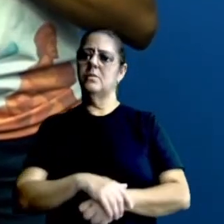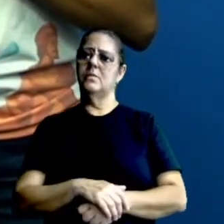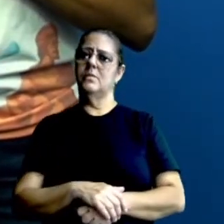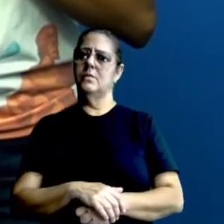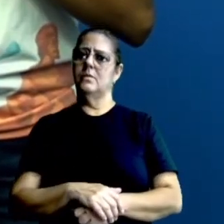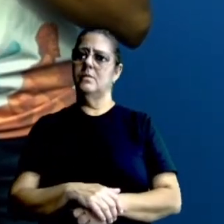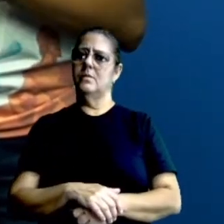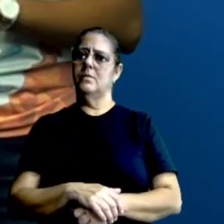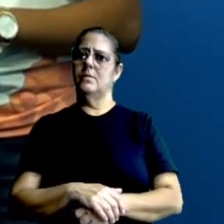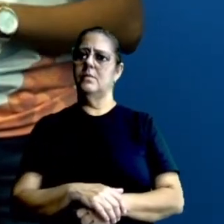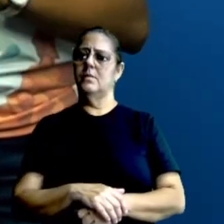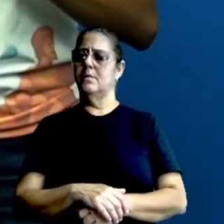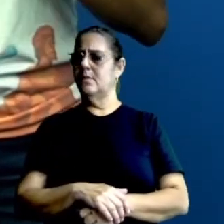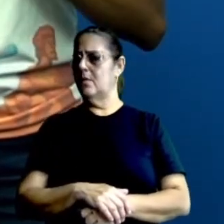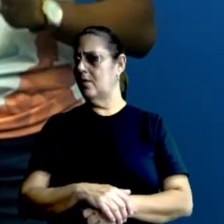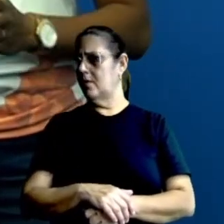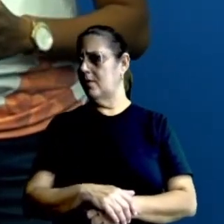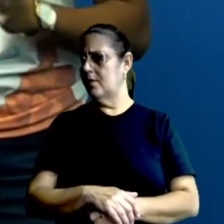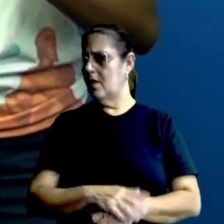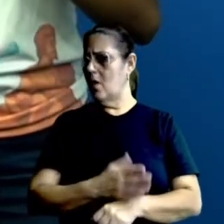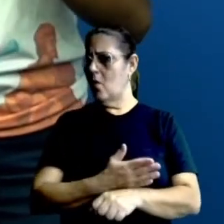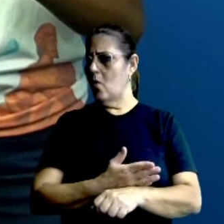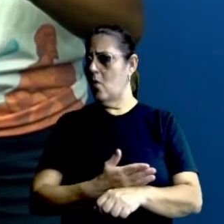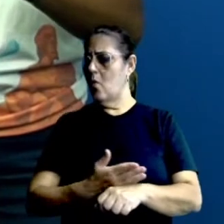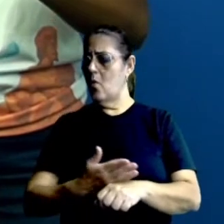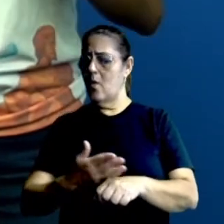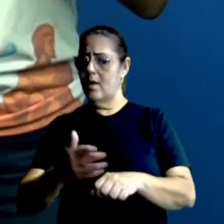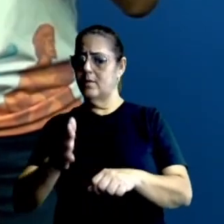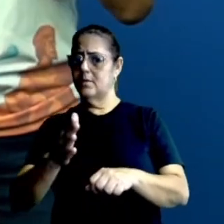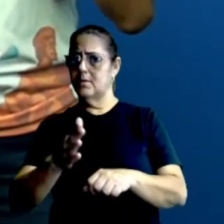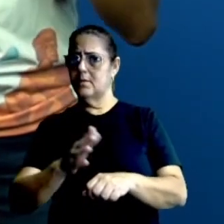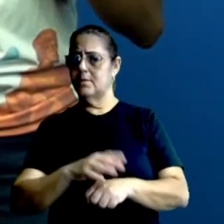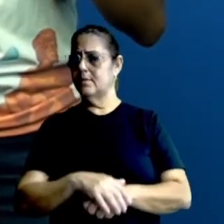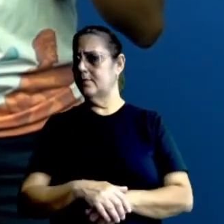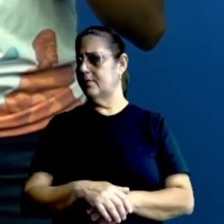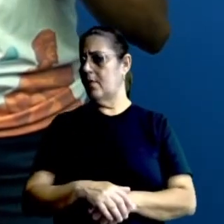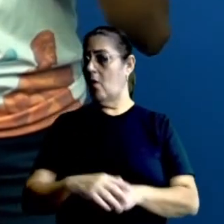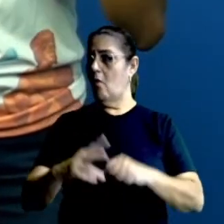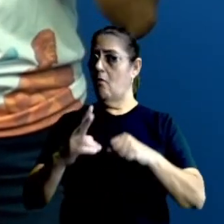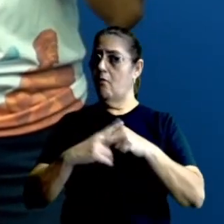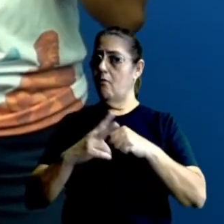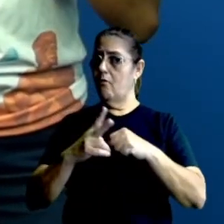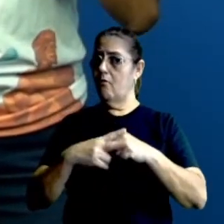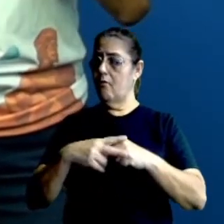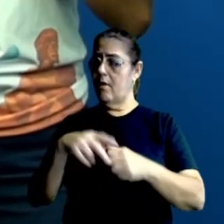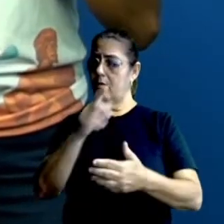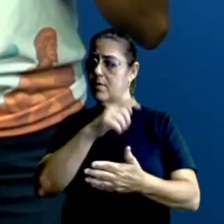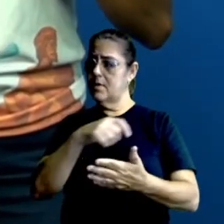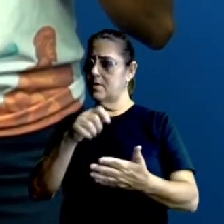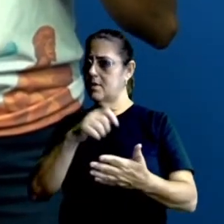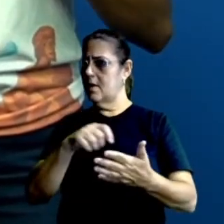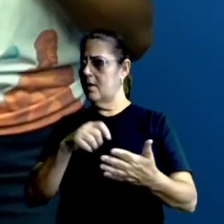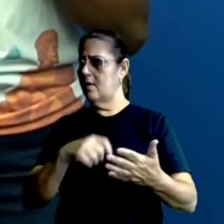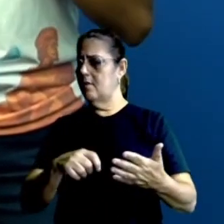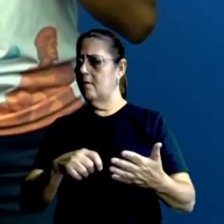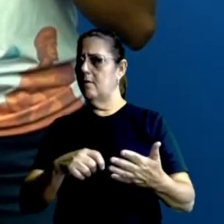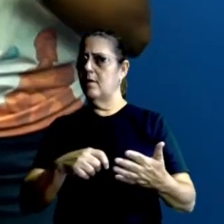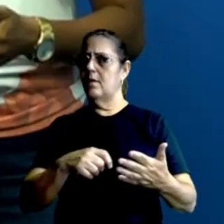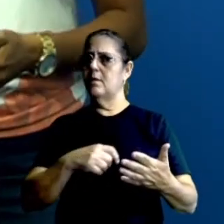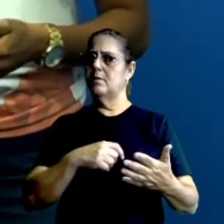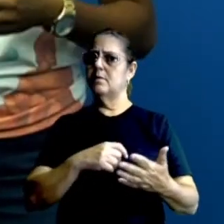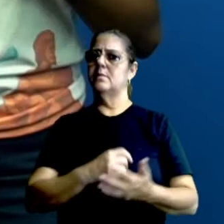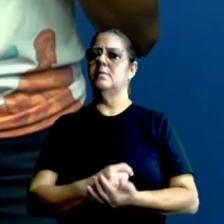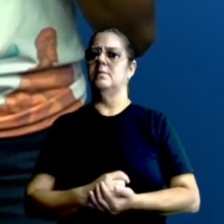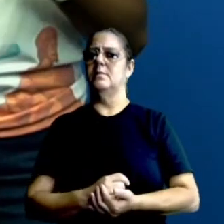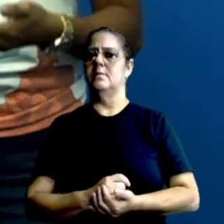são de um i-light é o branco já o verbo escrever tem um enroladinho aí de língua